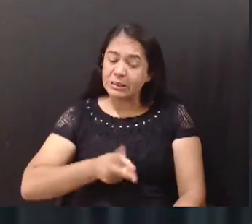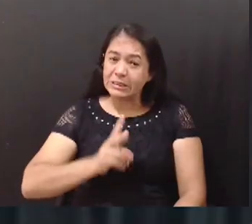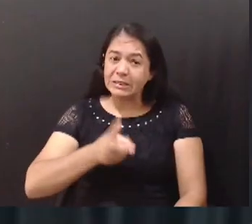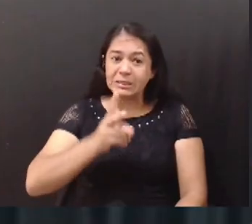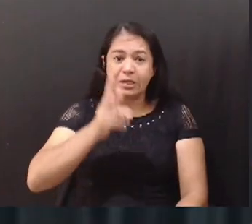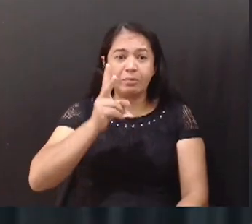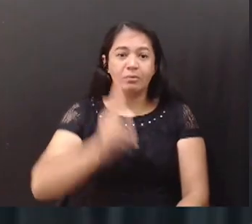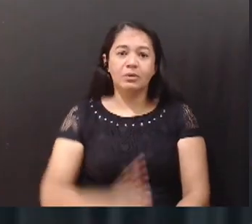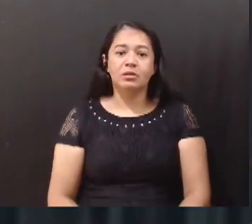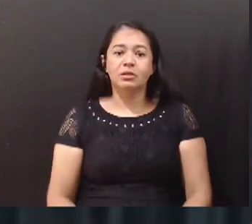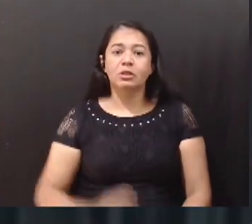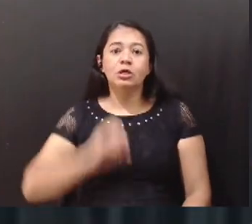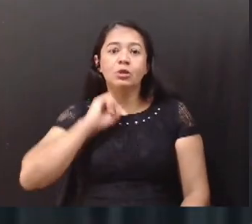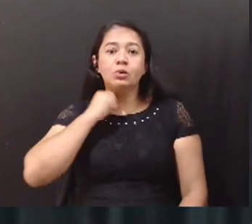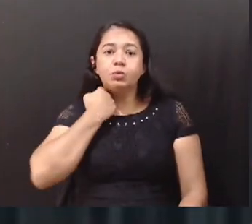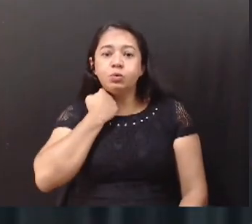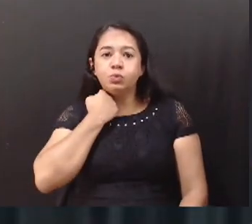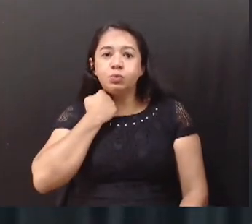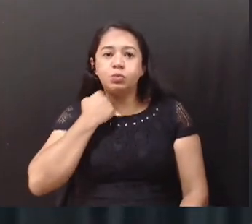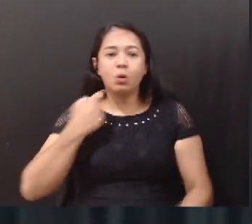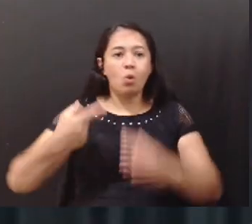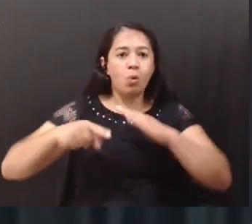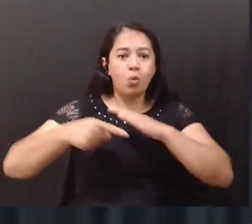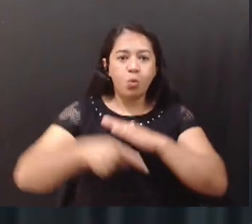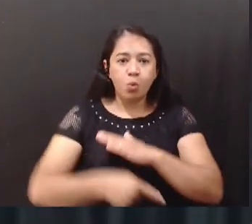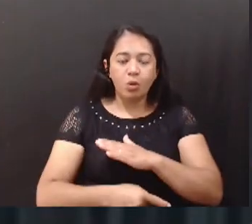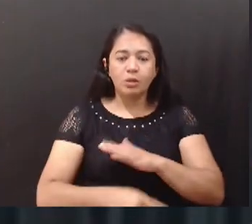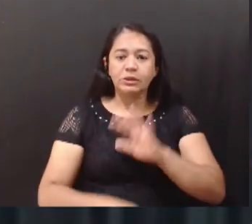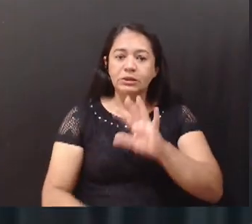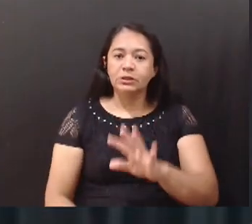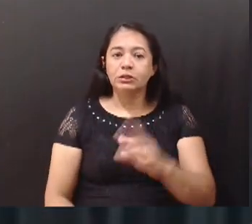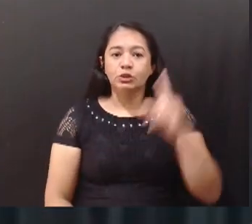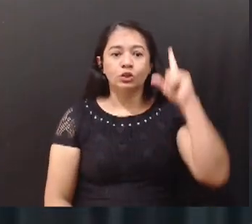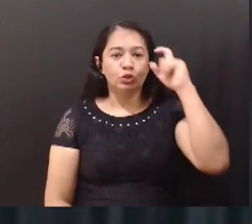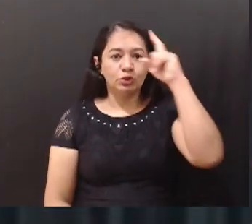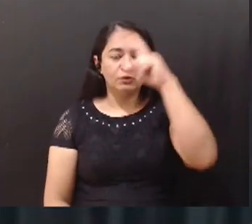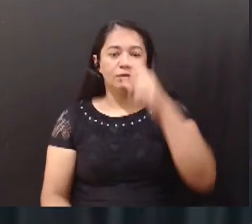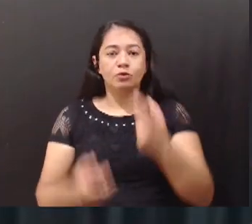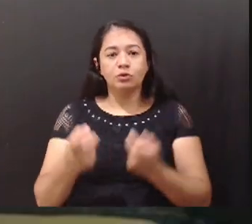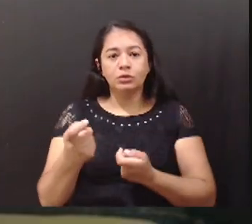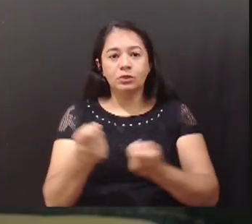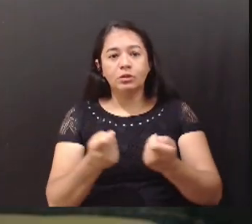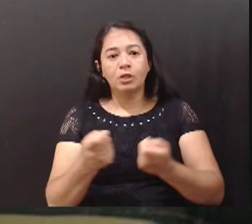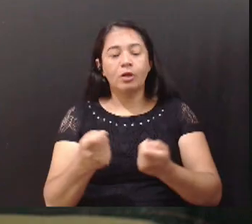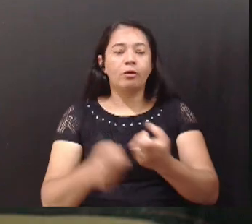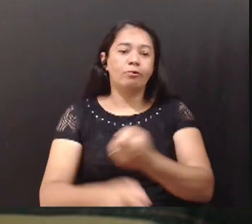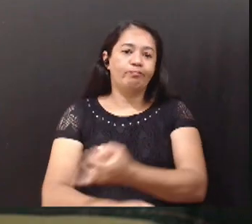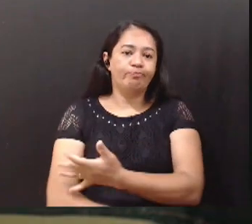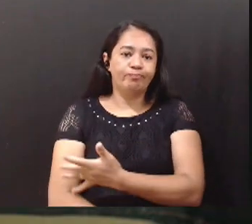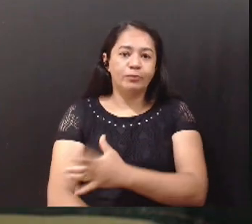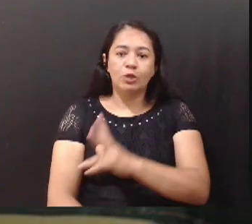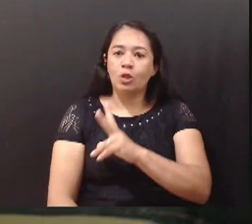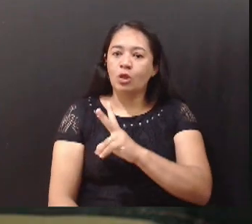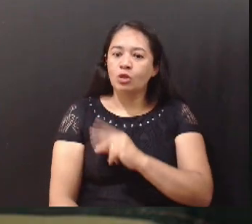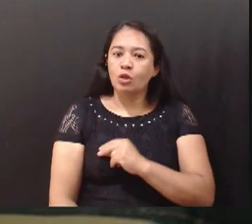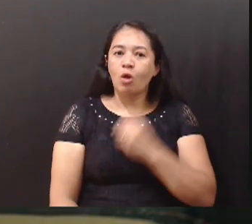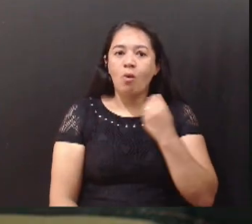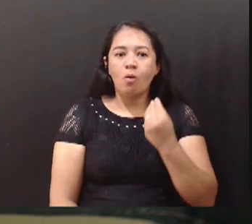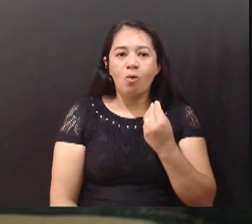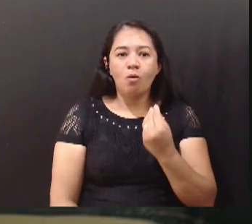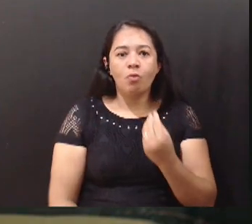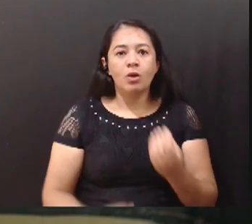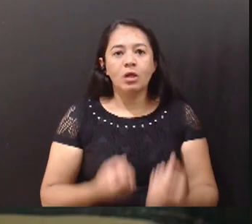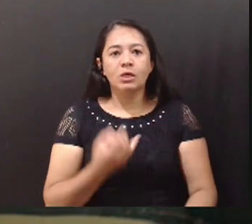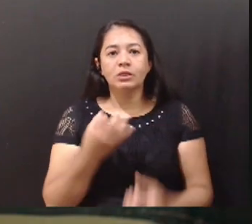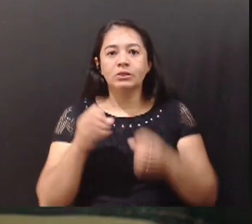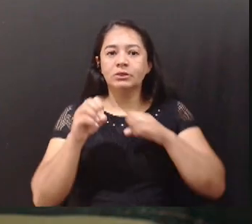estresse cronificado. E isso vai dificultar na regulação emocional. Nossa, gente, quanto ensinamento, Yara,